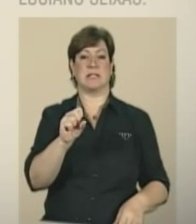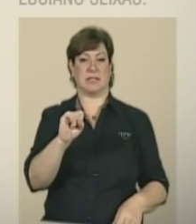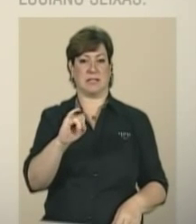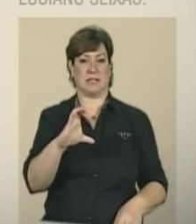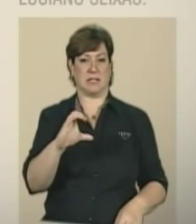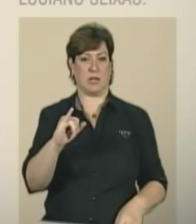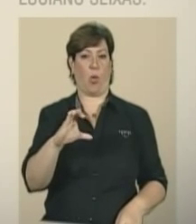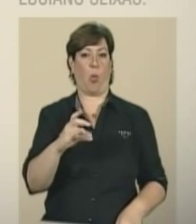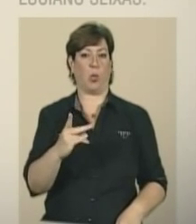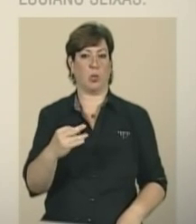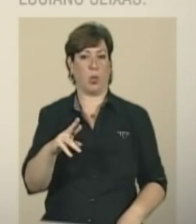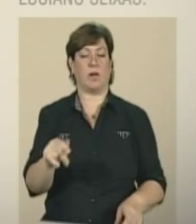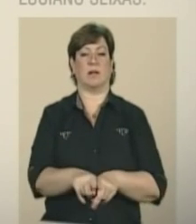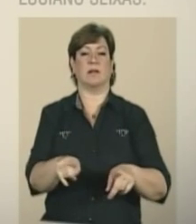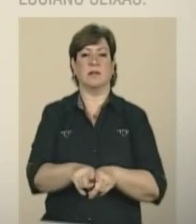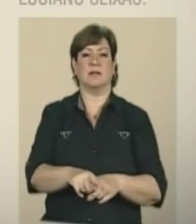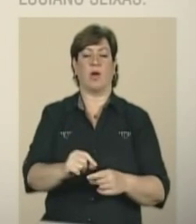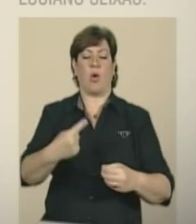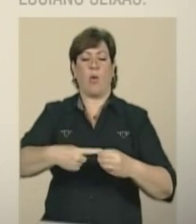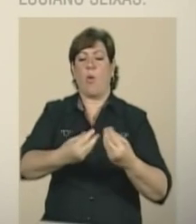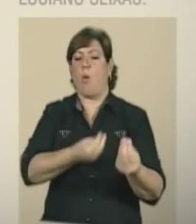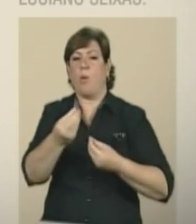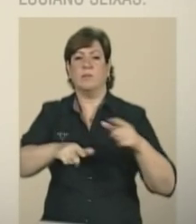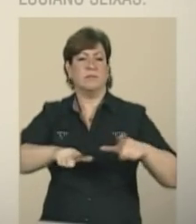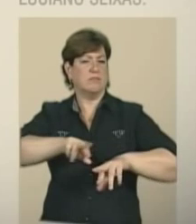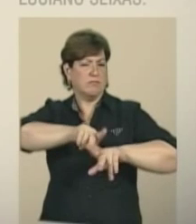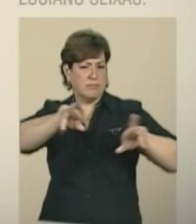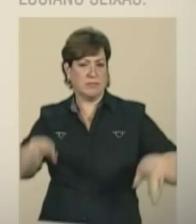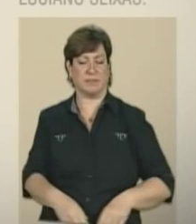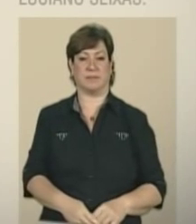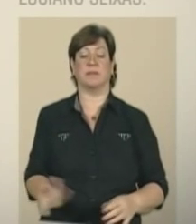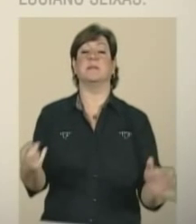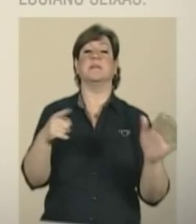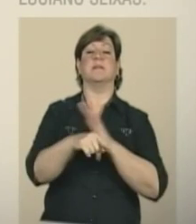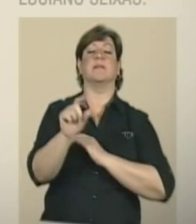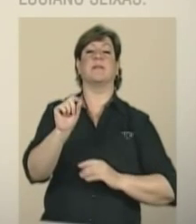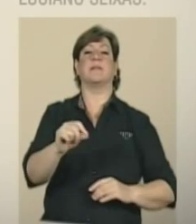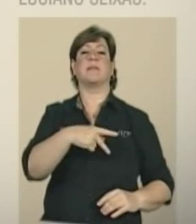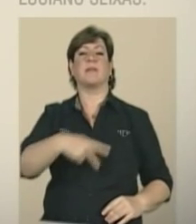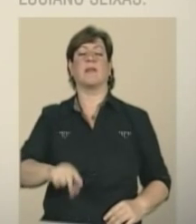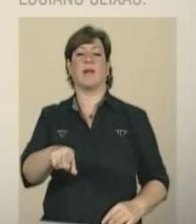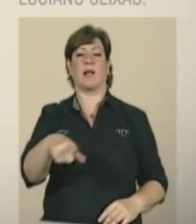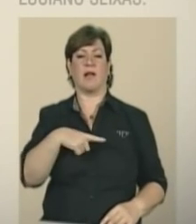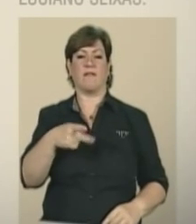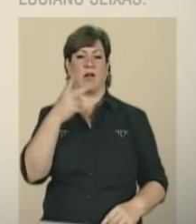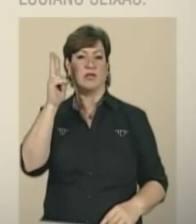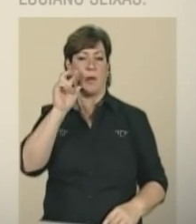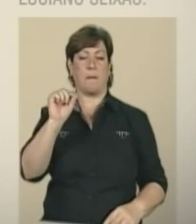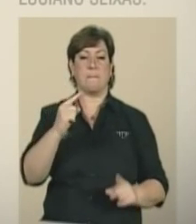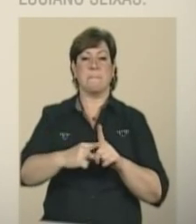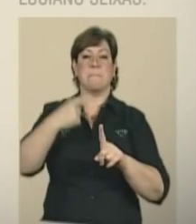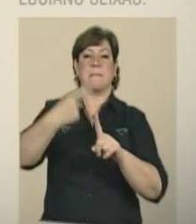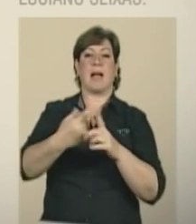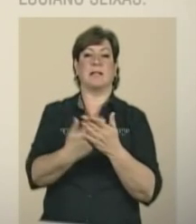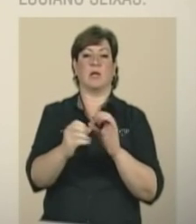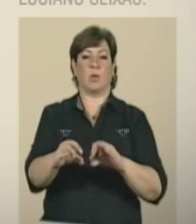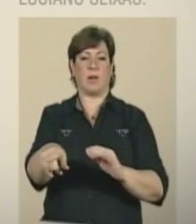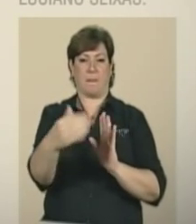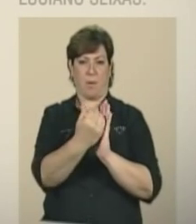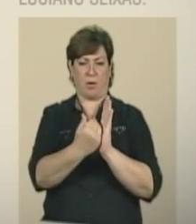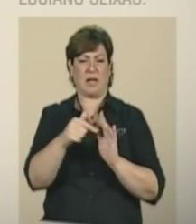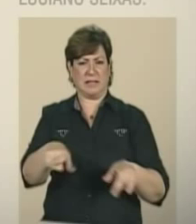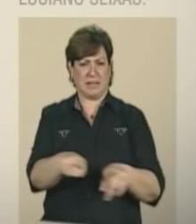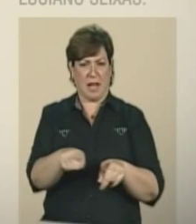presidenta no começo do mês a senhora falou aqui no café sobre o programa de educação em tempo integral o mais educação ele também vai